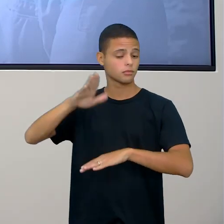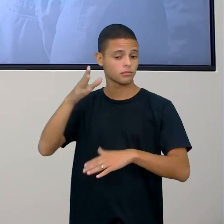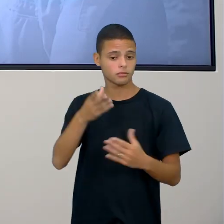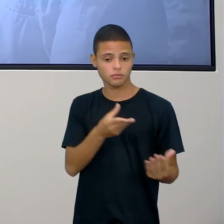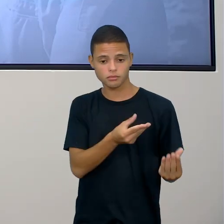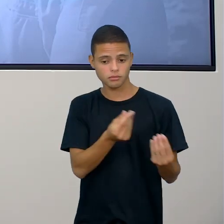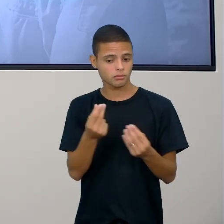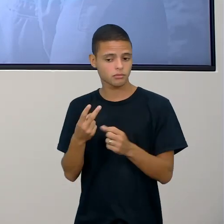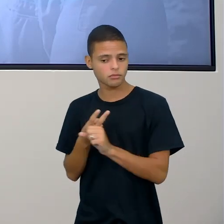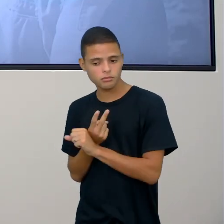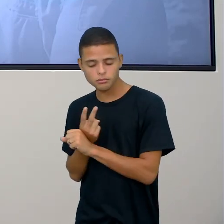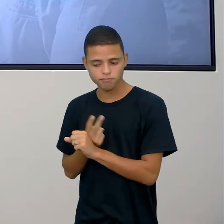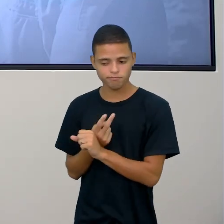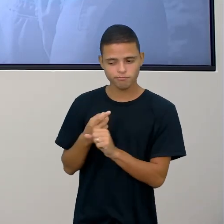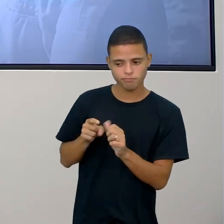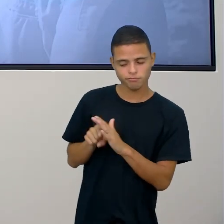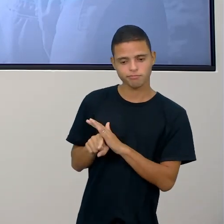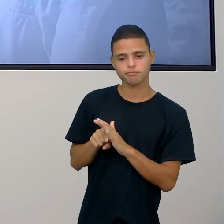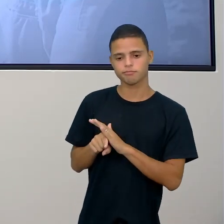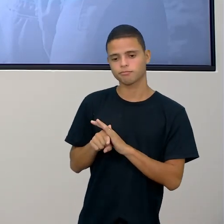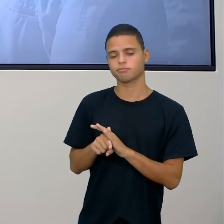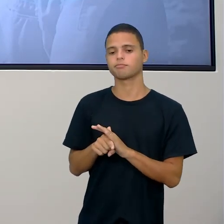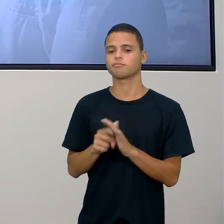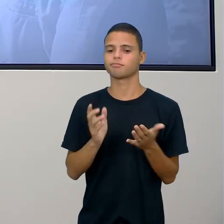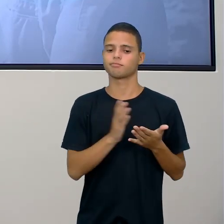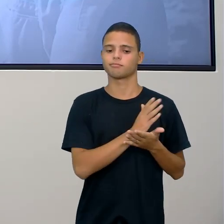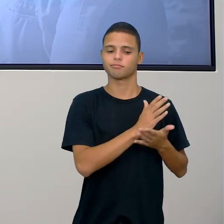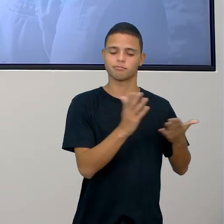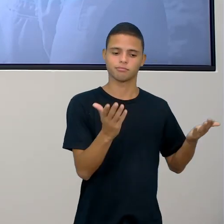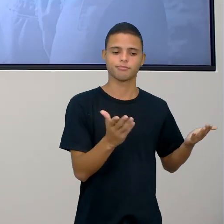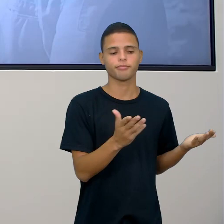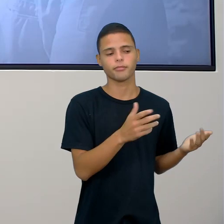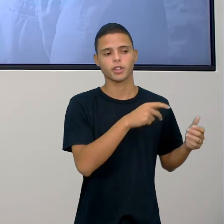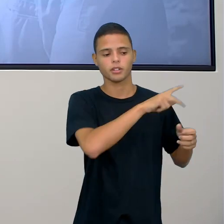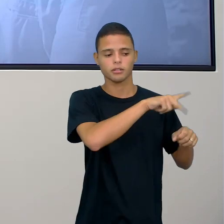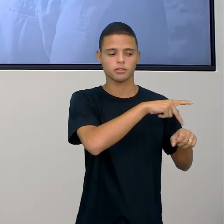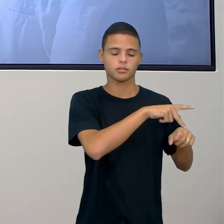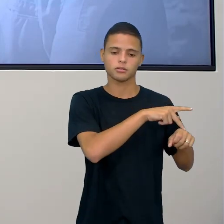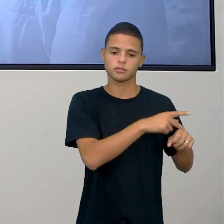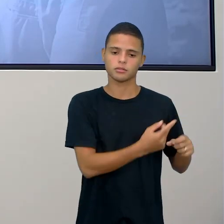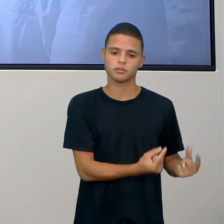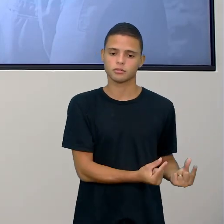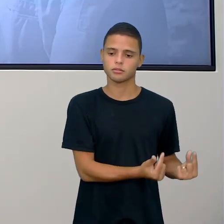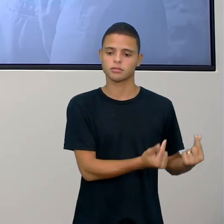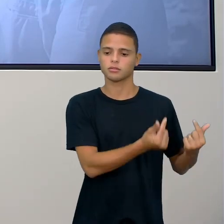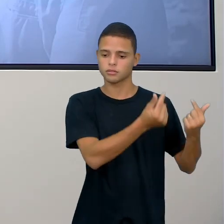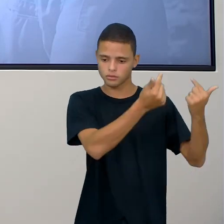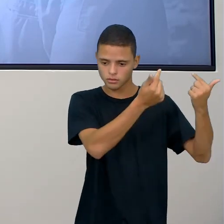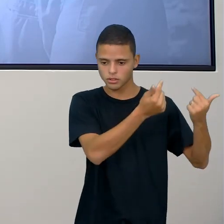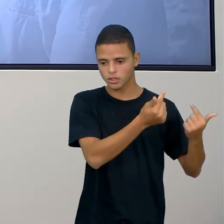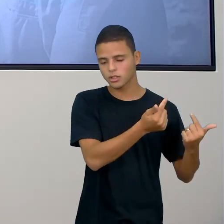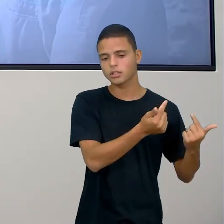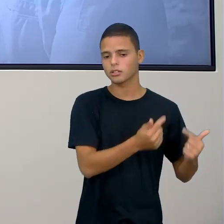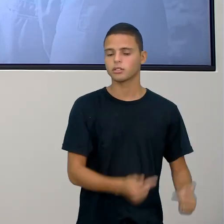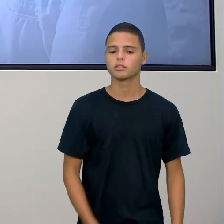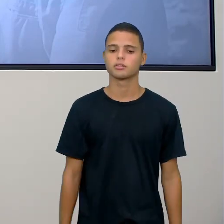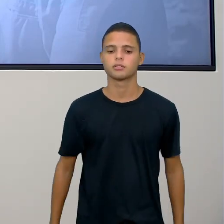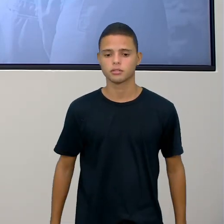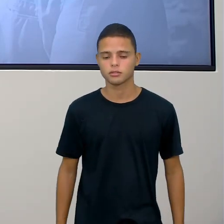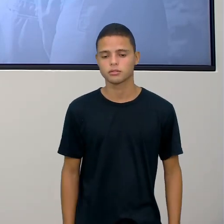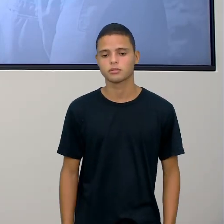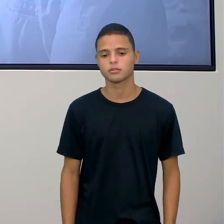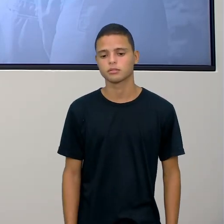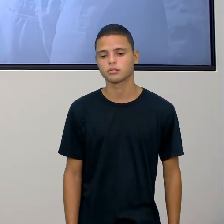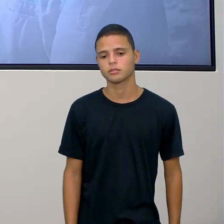explorado, espoliado por nações ricas, por nações que são muito ricos e